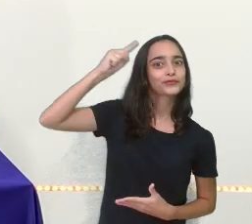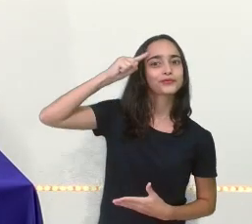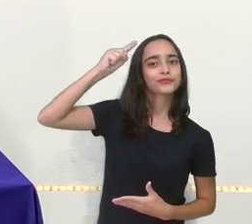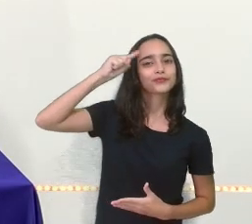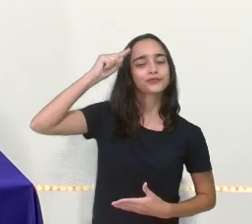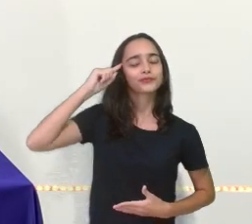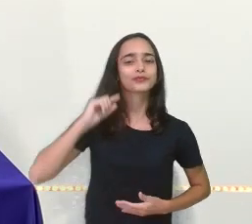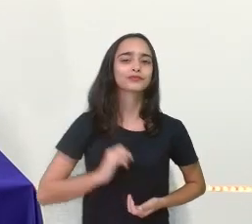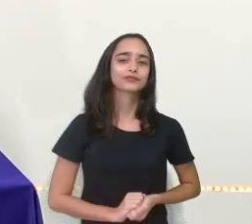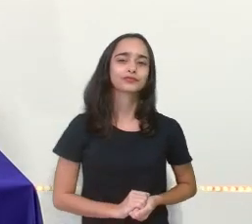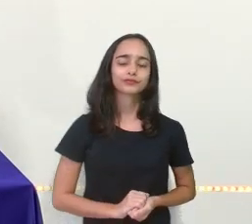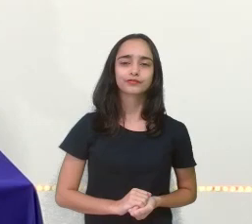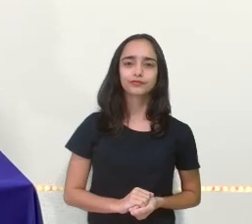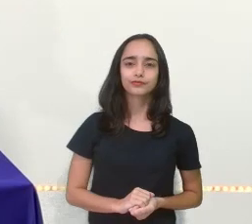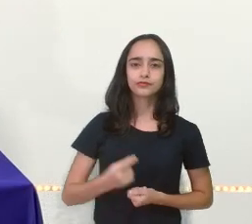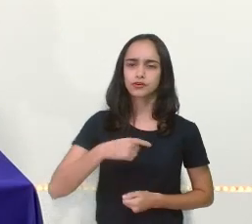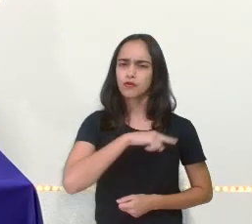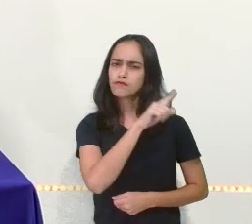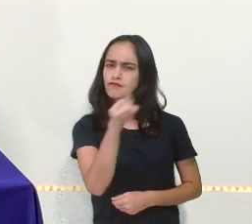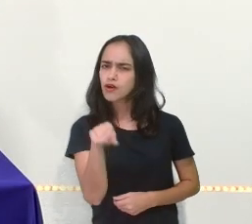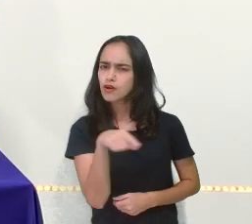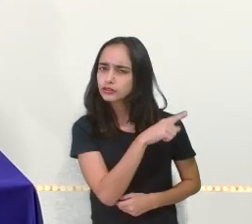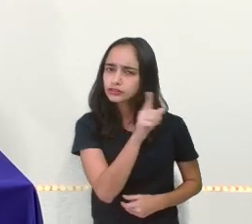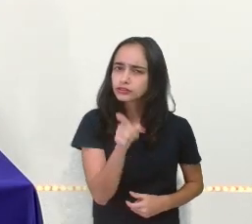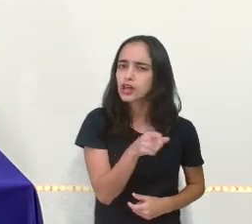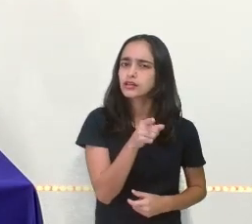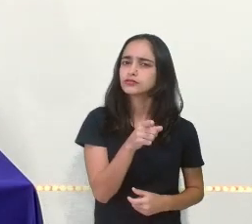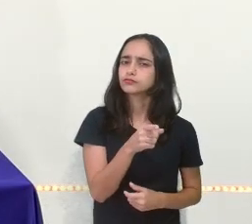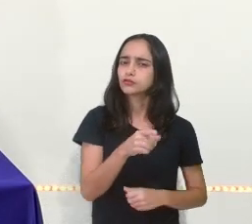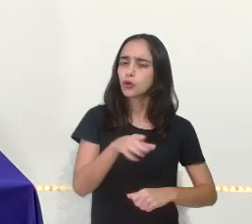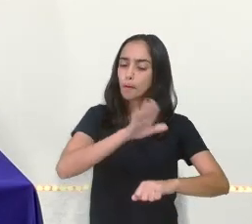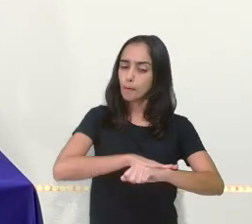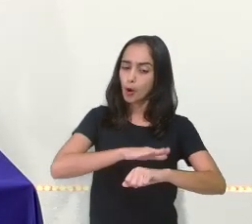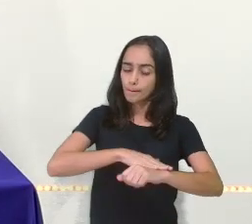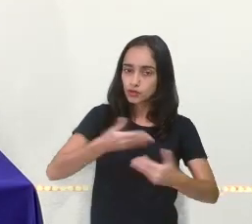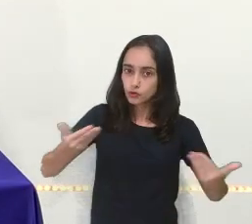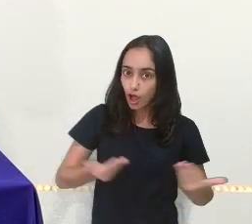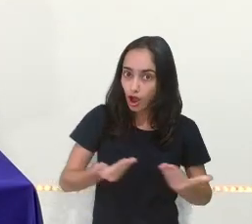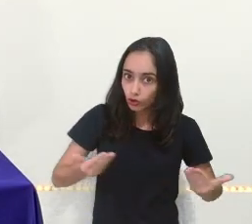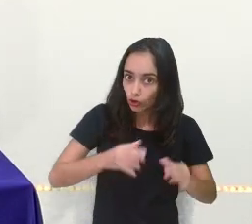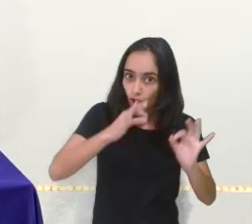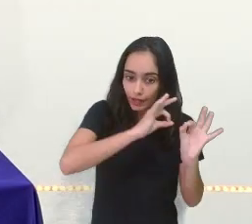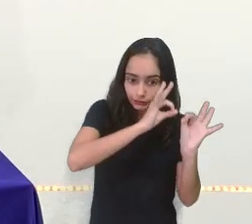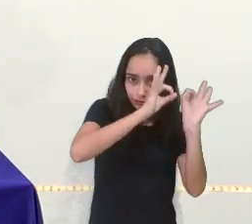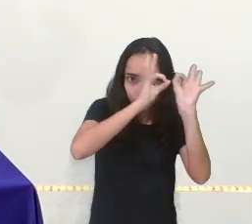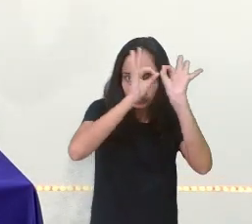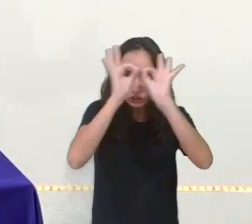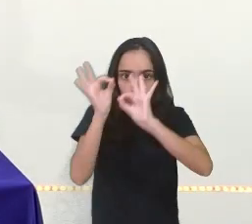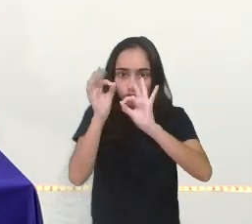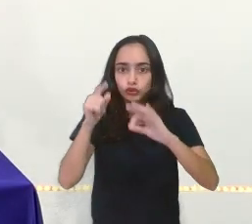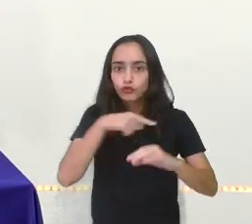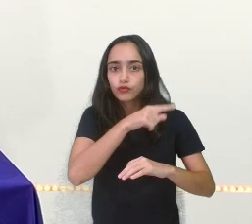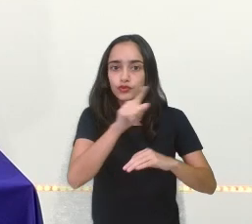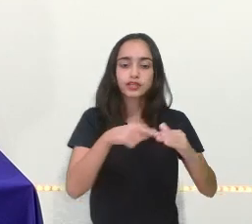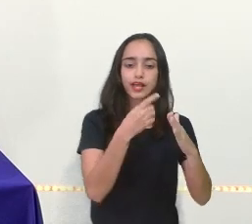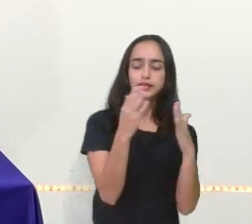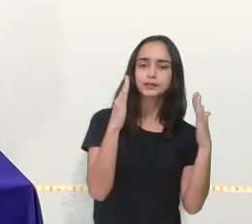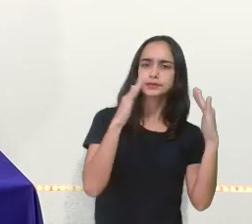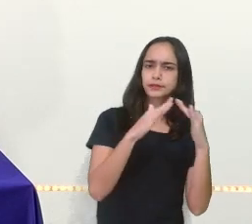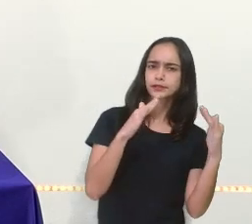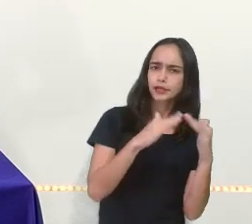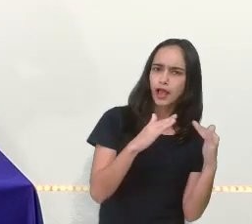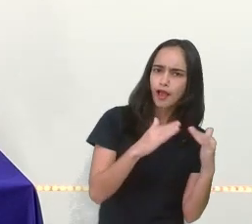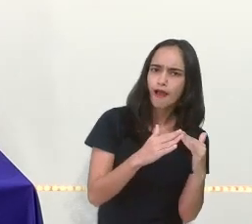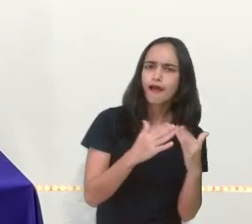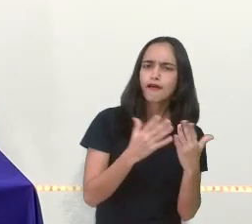cotidiano. Vocês aí que estão nos acompanhando neste exato momento, quem está em casa, quem ainda está lá na escola,